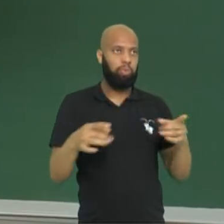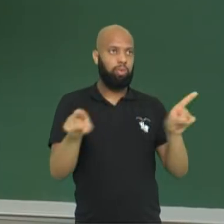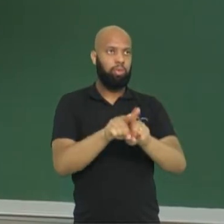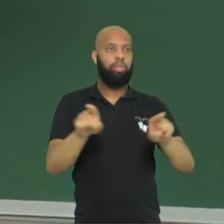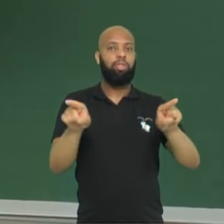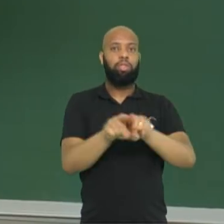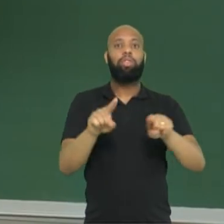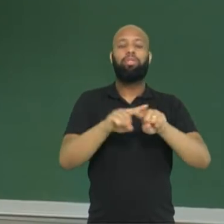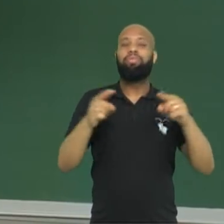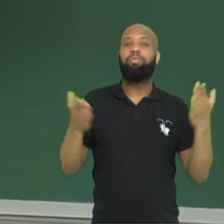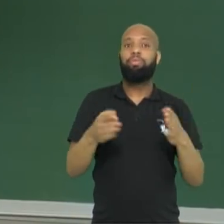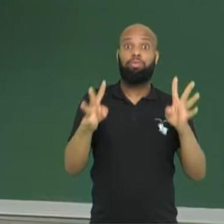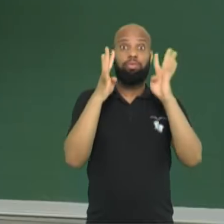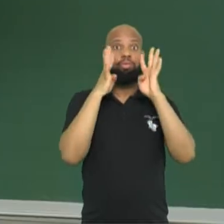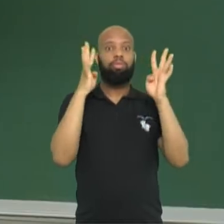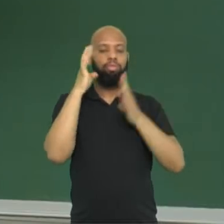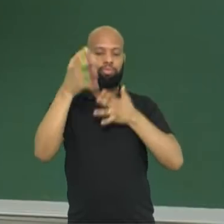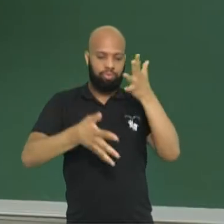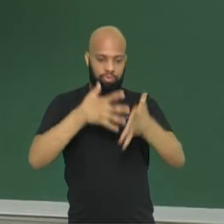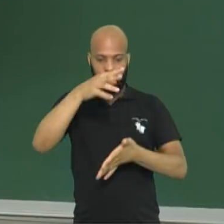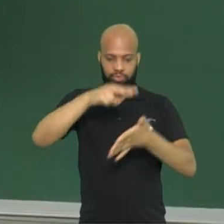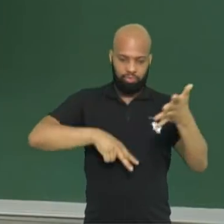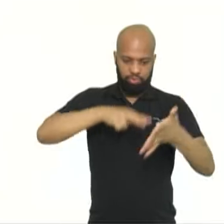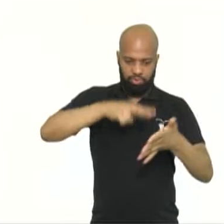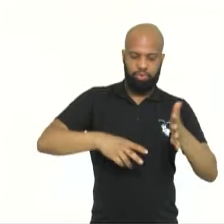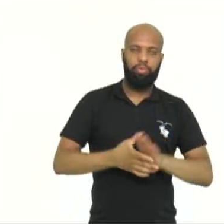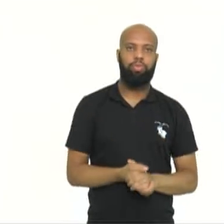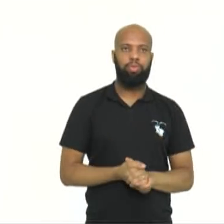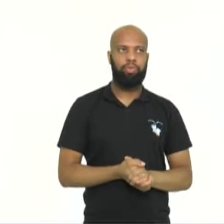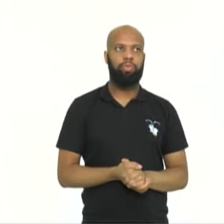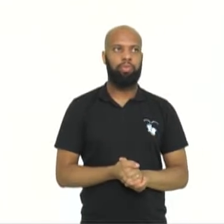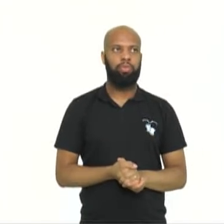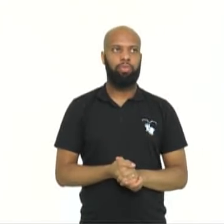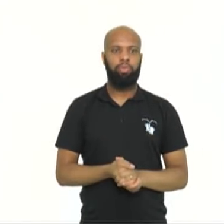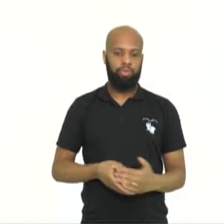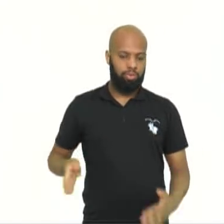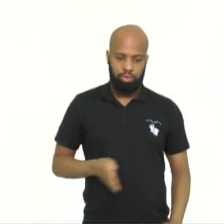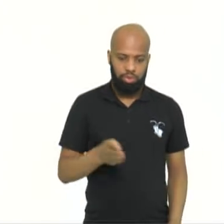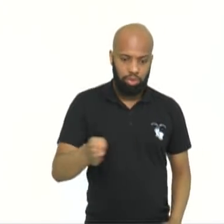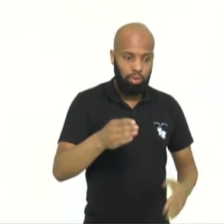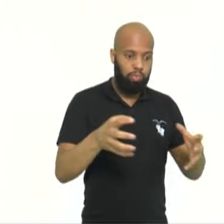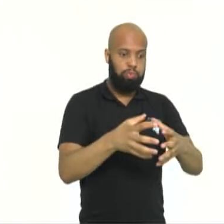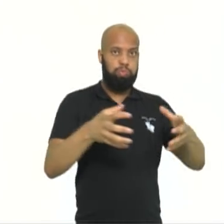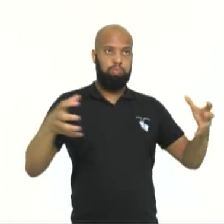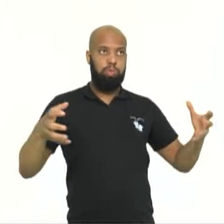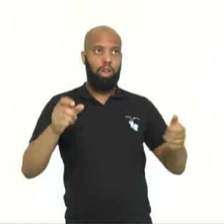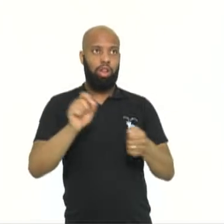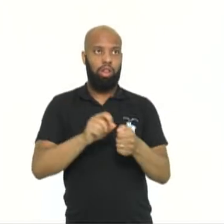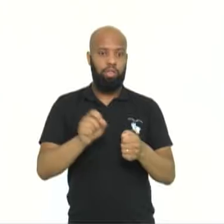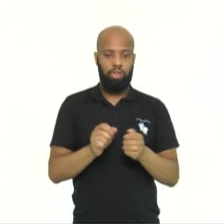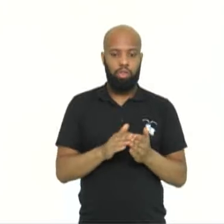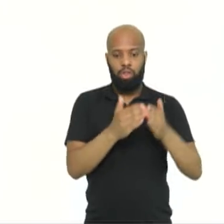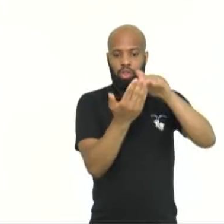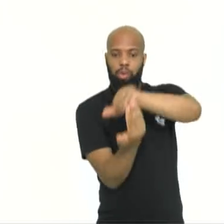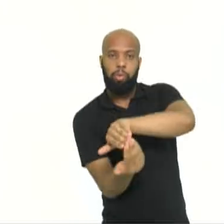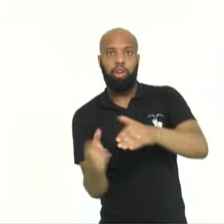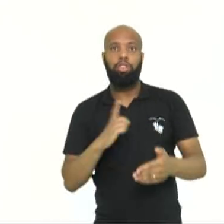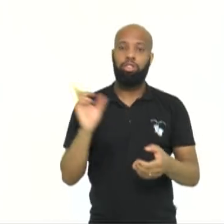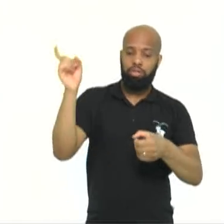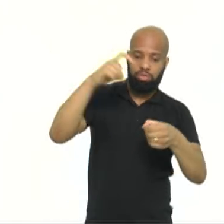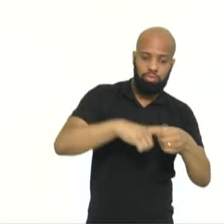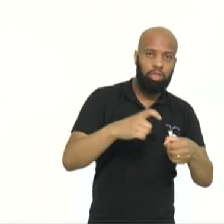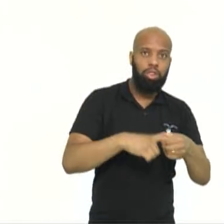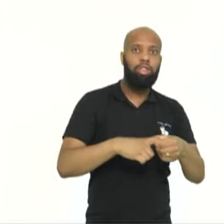mas primeiramente preste atenção na leitura. O peixe era tão grande que virou o barco e tive que voltar para a